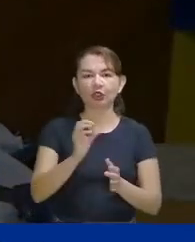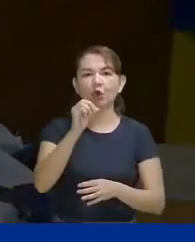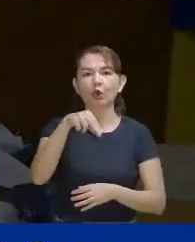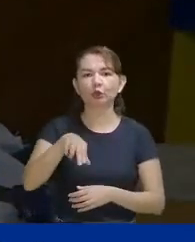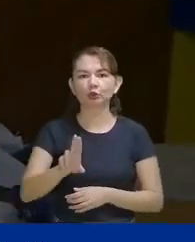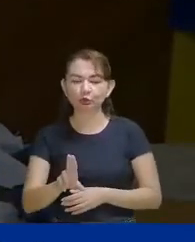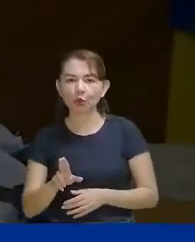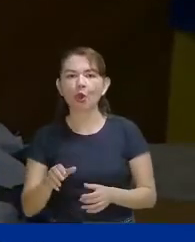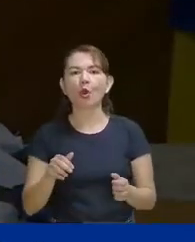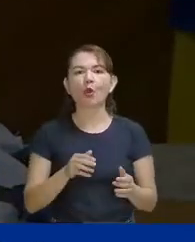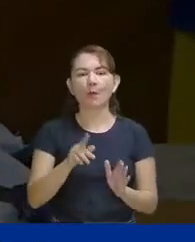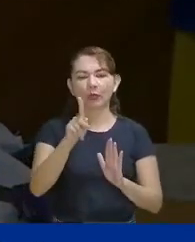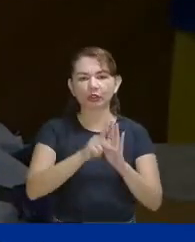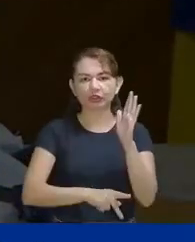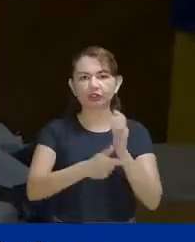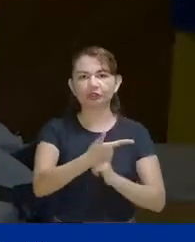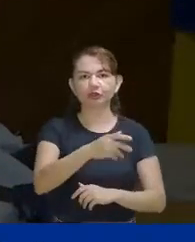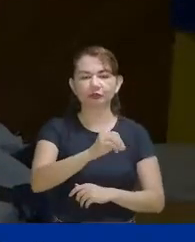Gestão